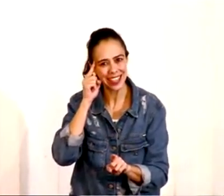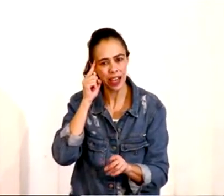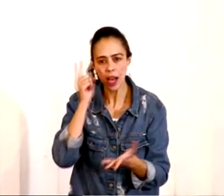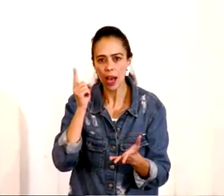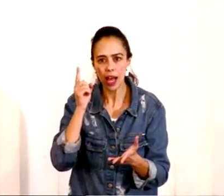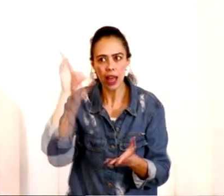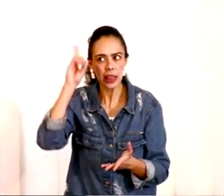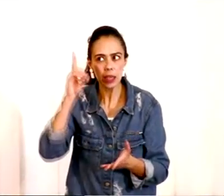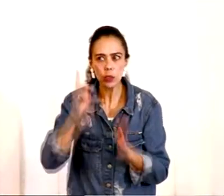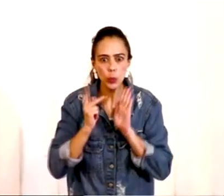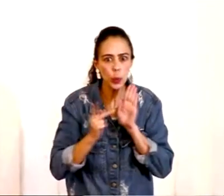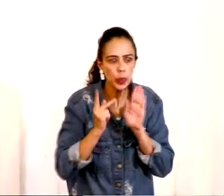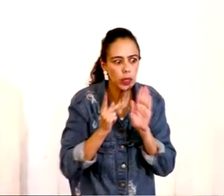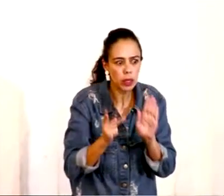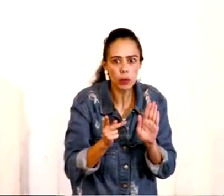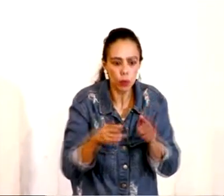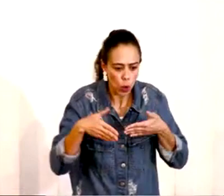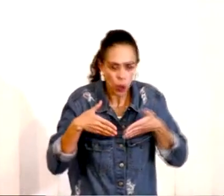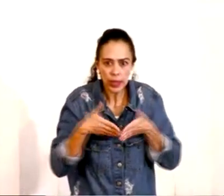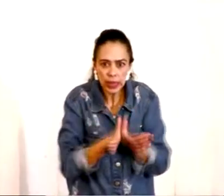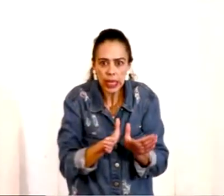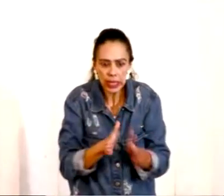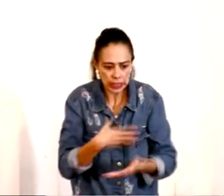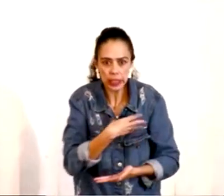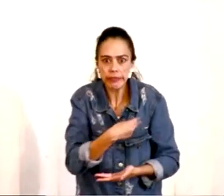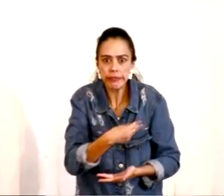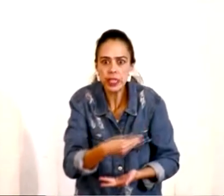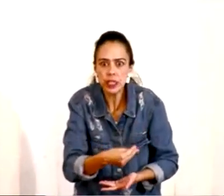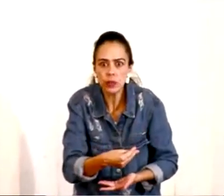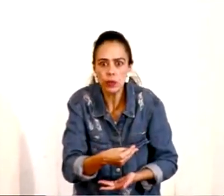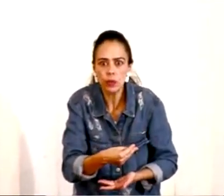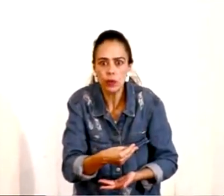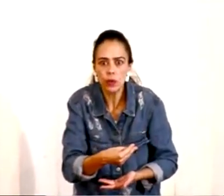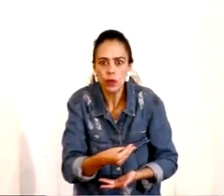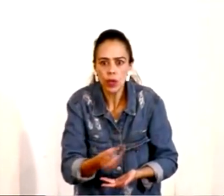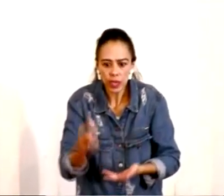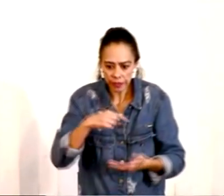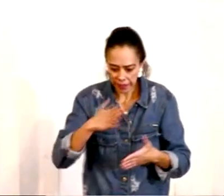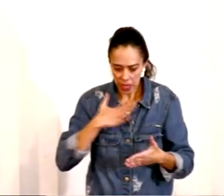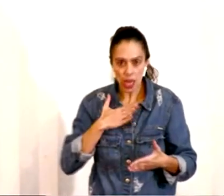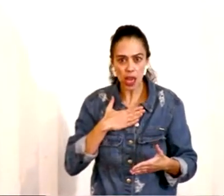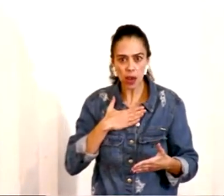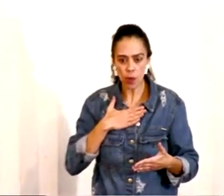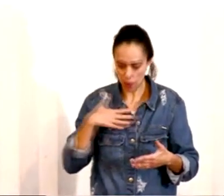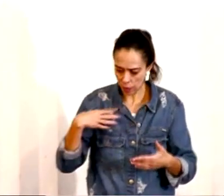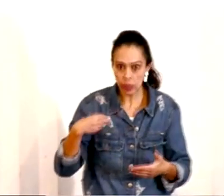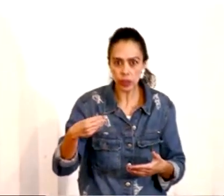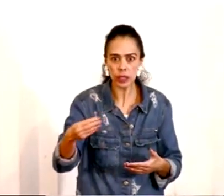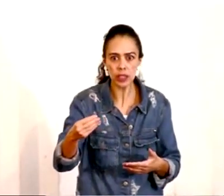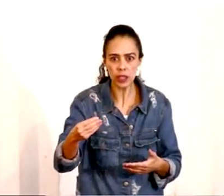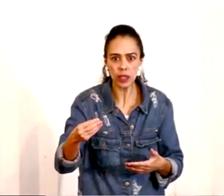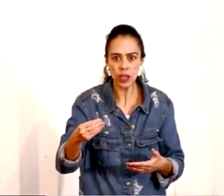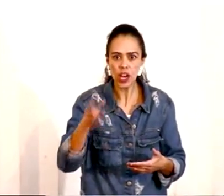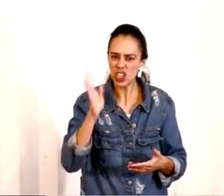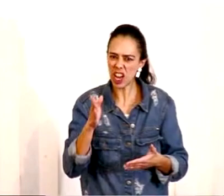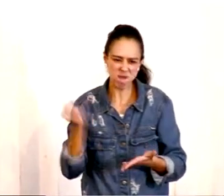de Deus de que viria a semente da mulher que pisaria na cabeça da